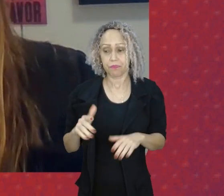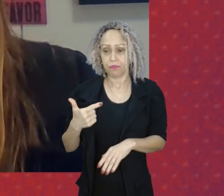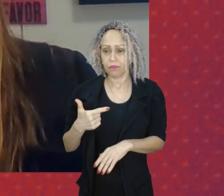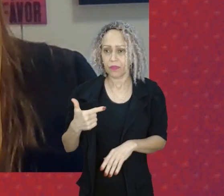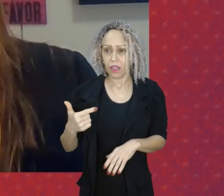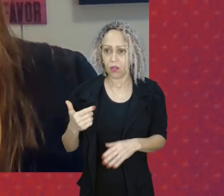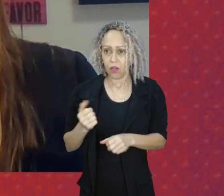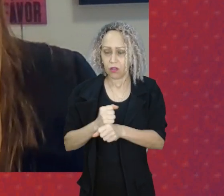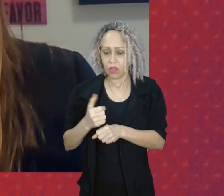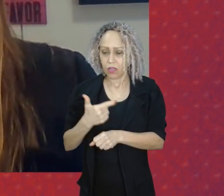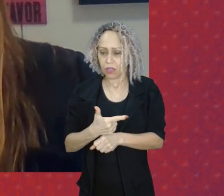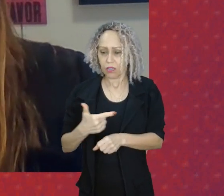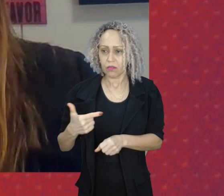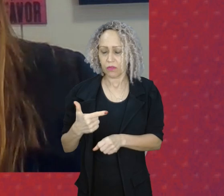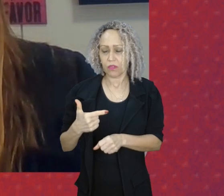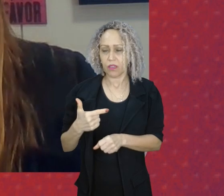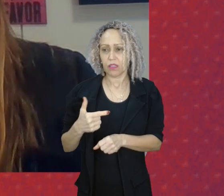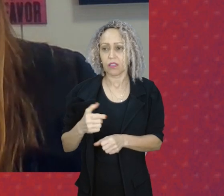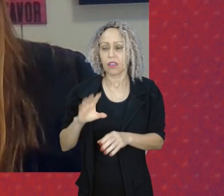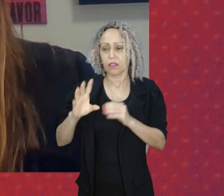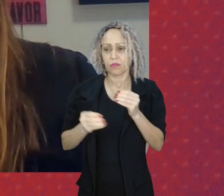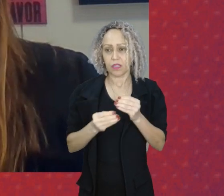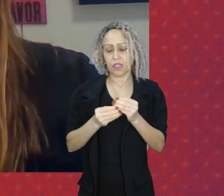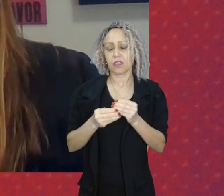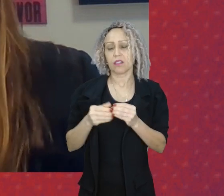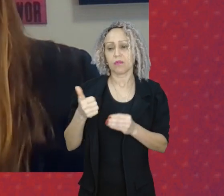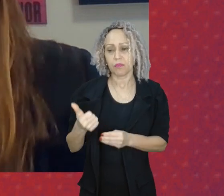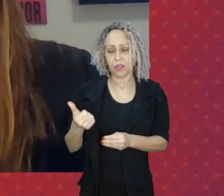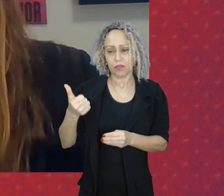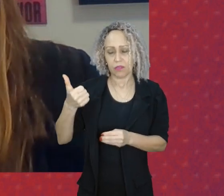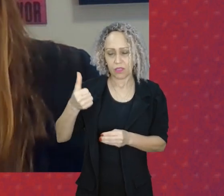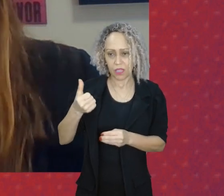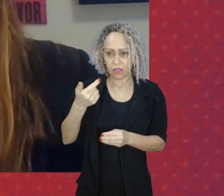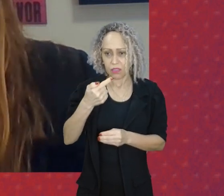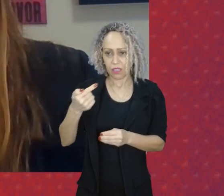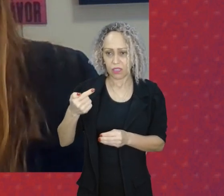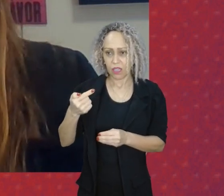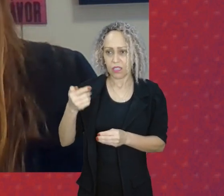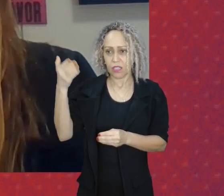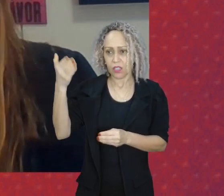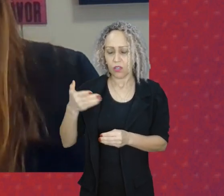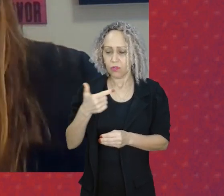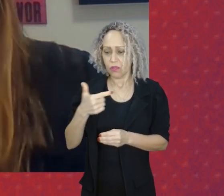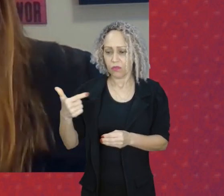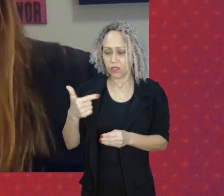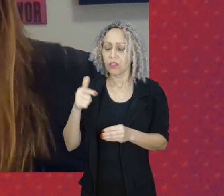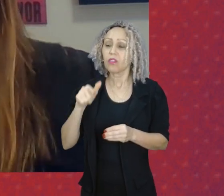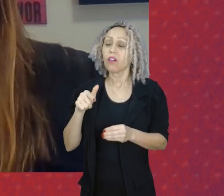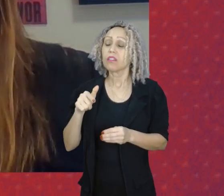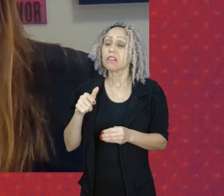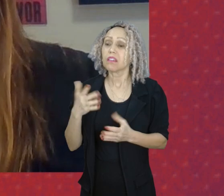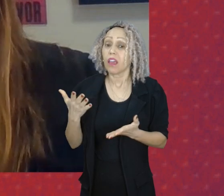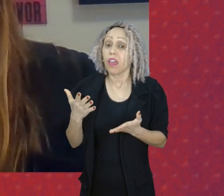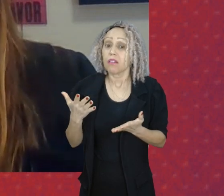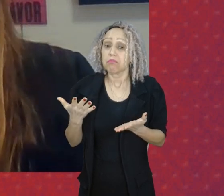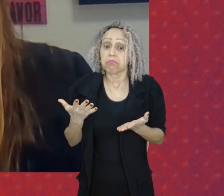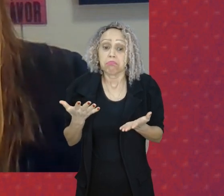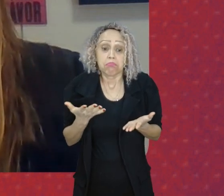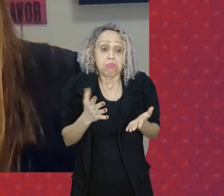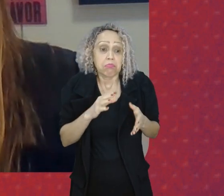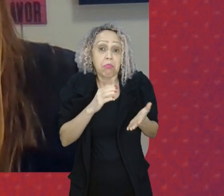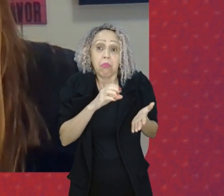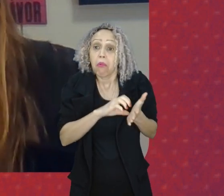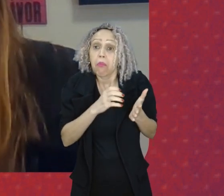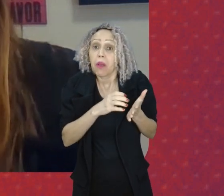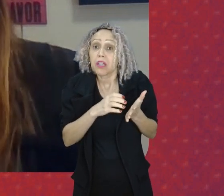ainda, a emenda constitucional número 117 de 2022 deu uma anistia por emenda para os partidos. Então, o que diz